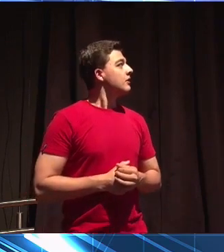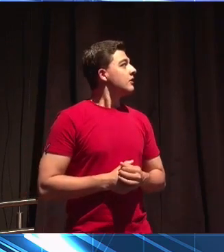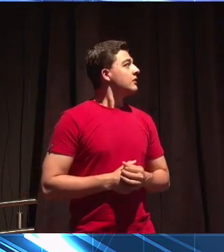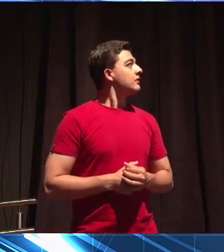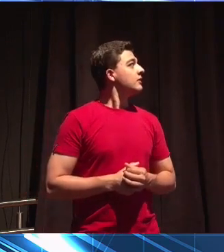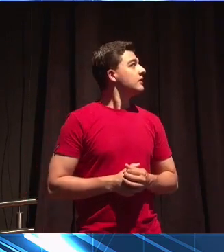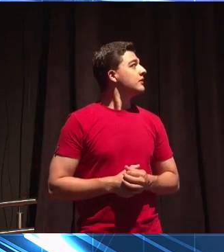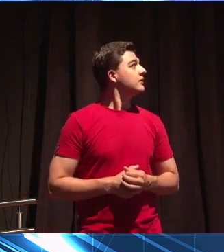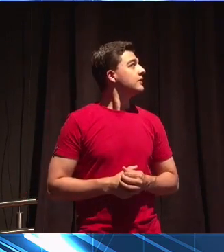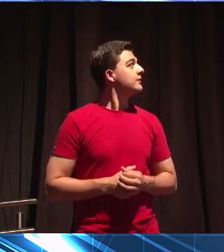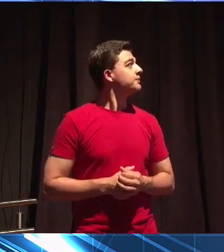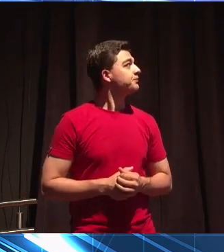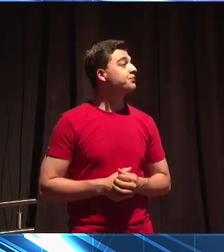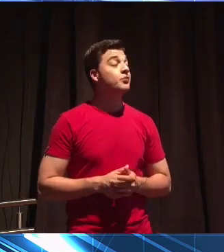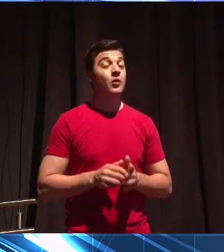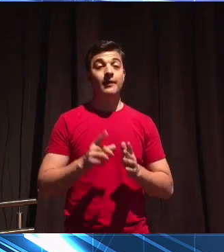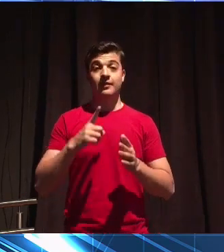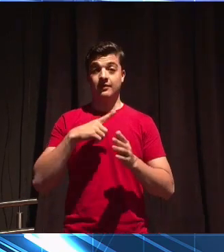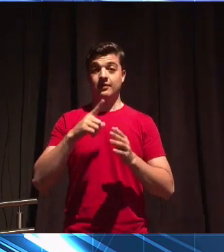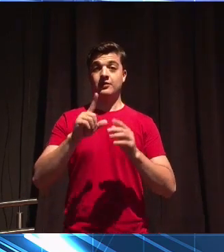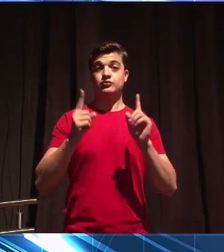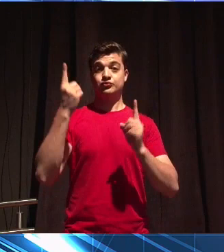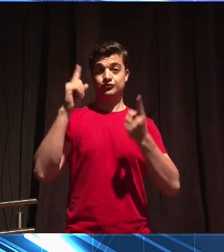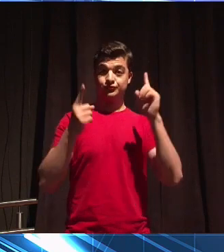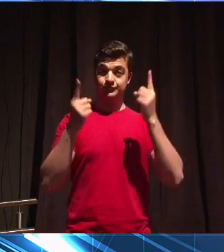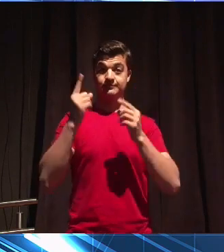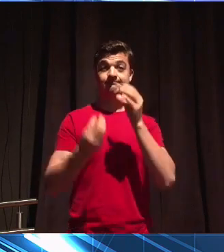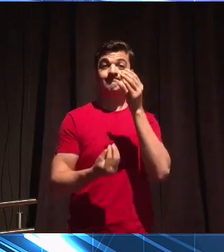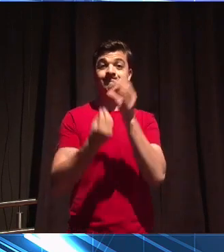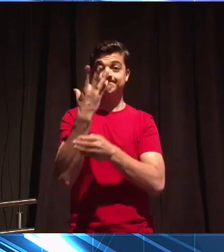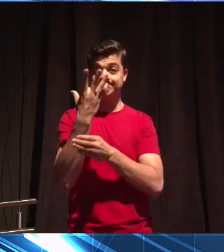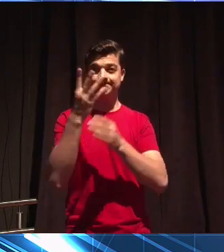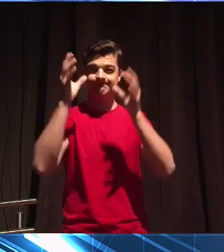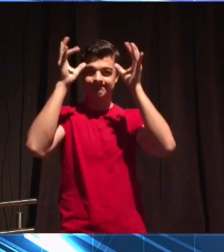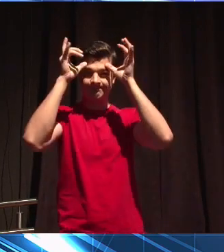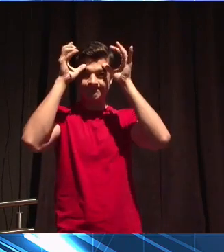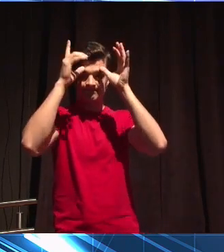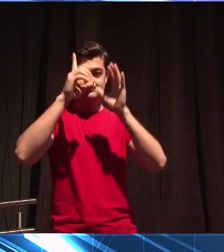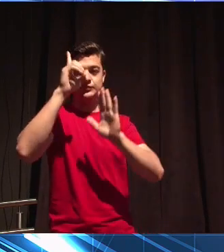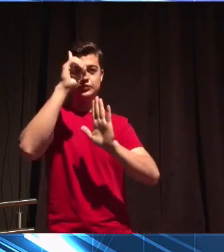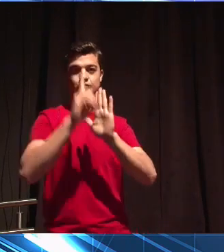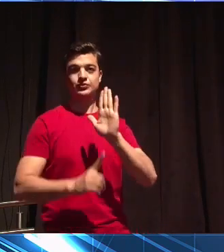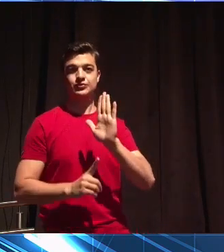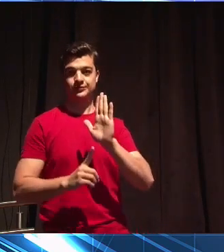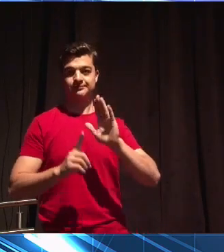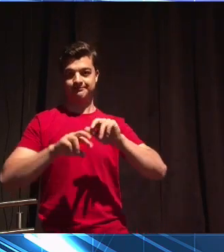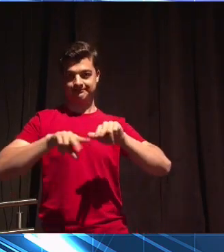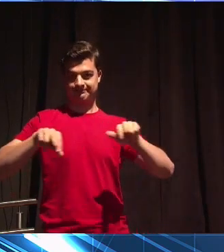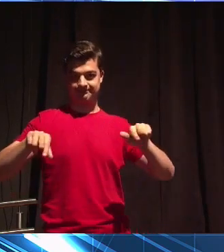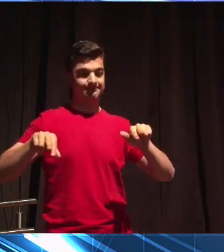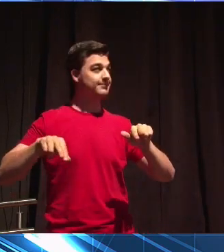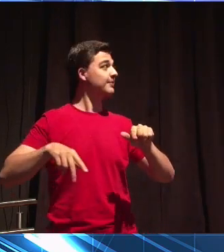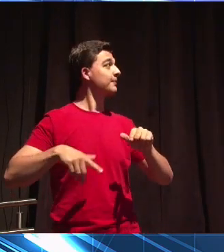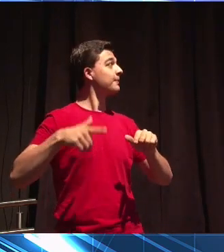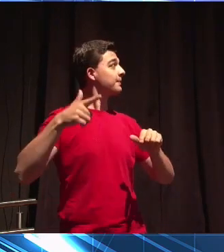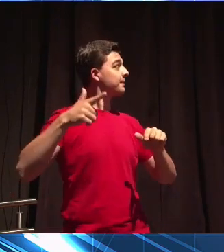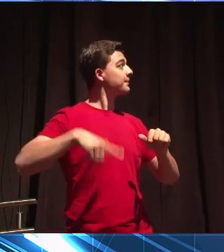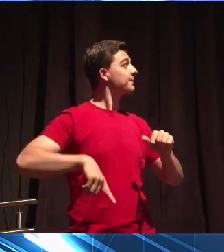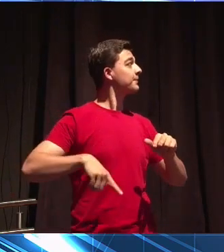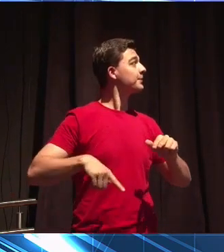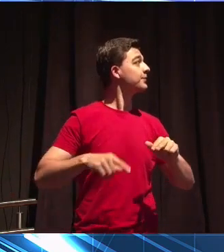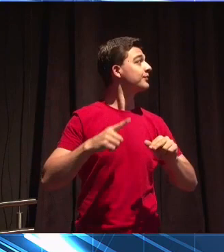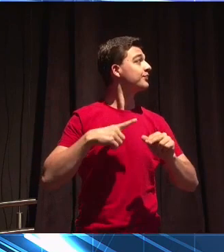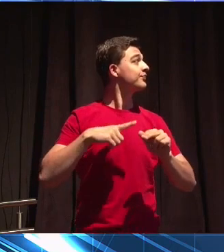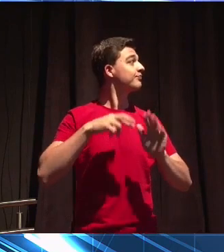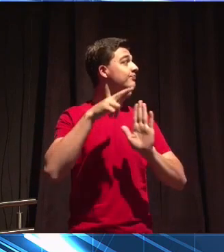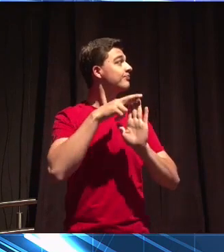Chile, então foi a primeira ali tentativa de legislação sobre isso, de fato. A gente tem a New Rights Foundation, da Columbia